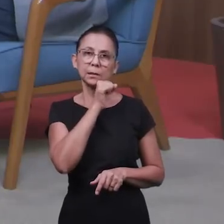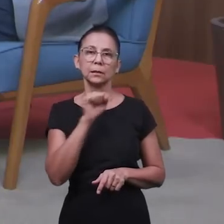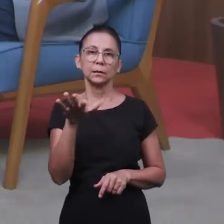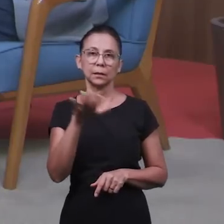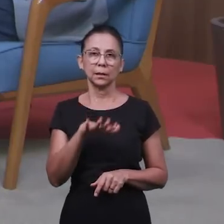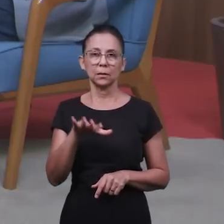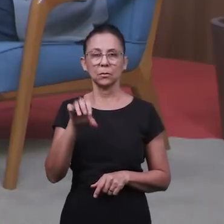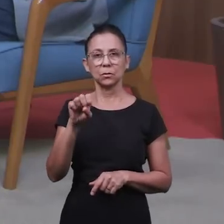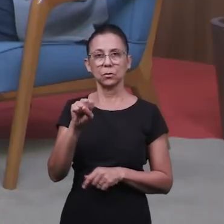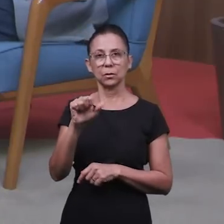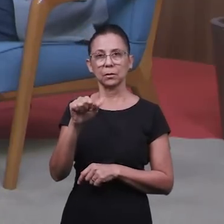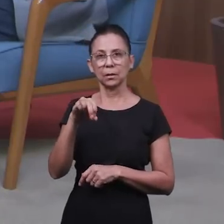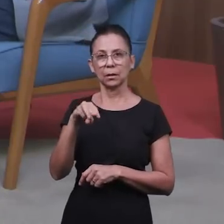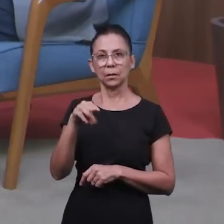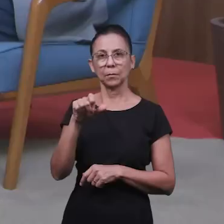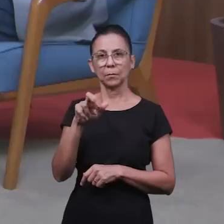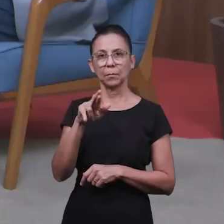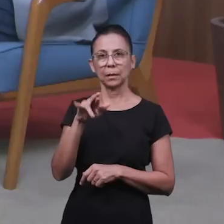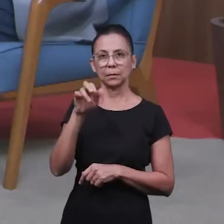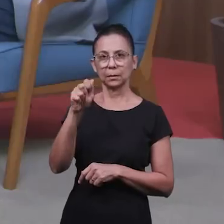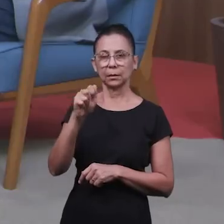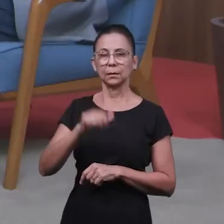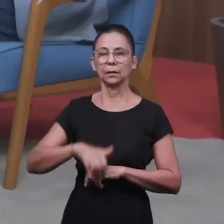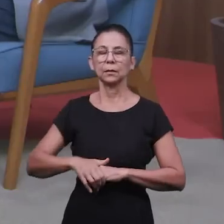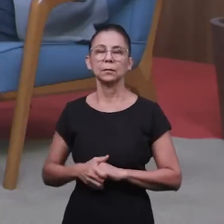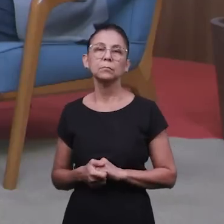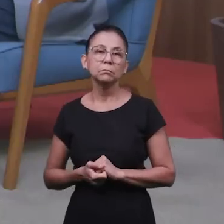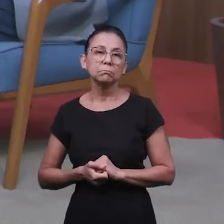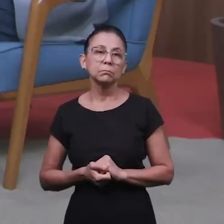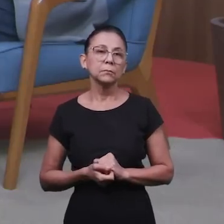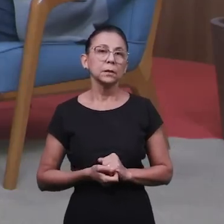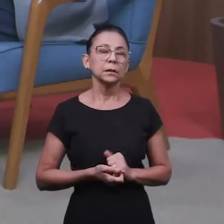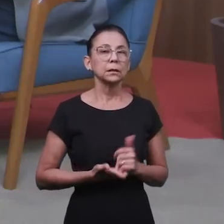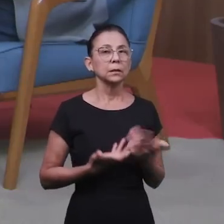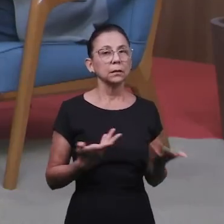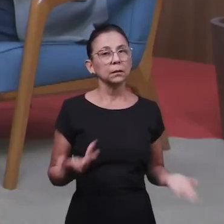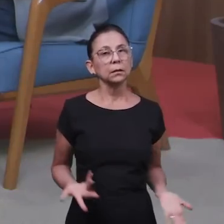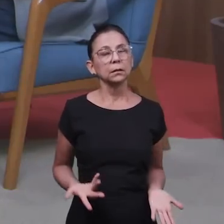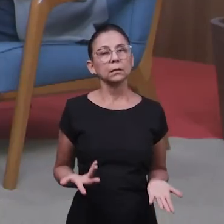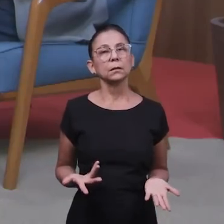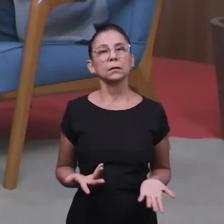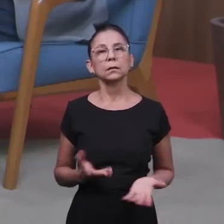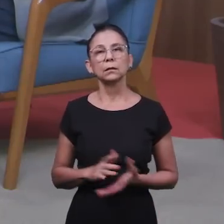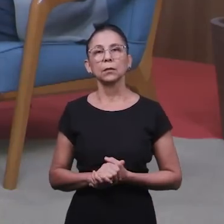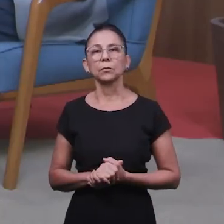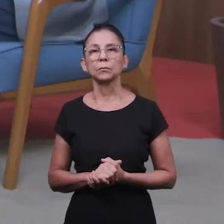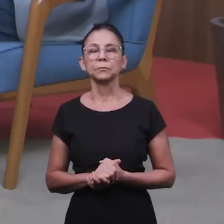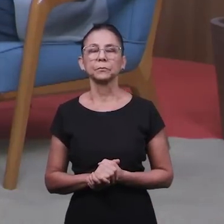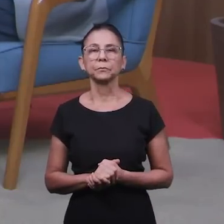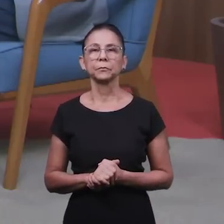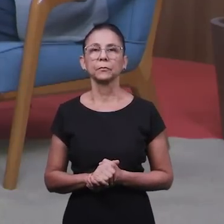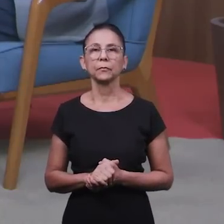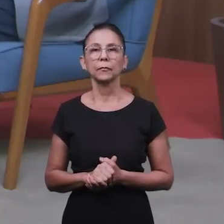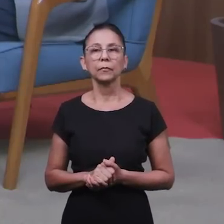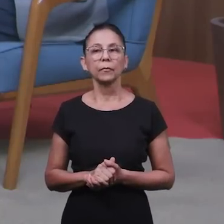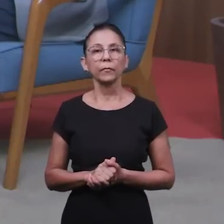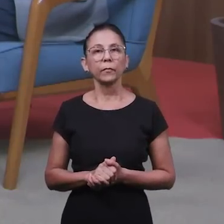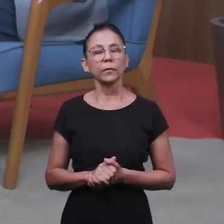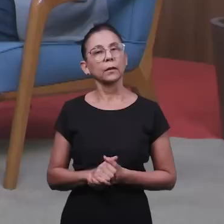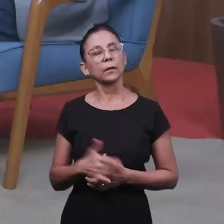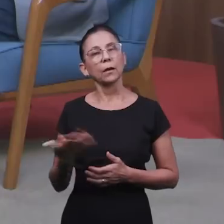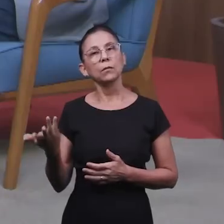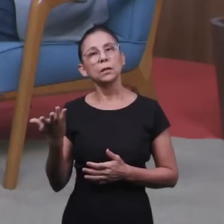verdadeiro adorador, fica subentendido que existe aquele adorador que não é verdadeiro. E todo crente precisaria